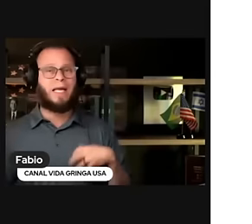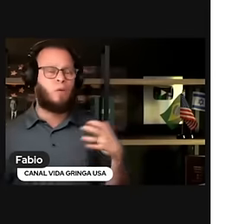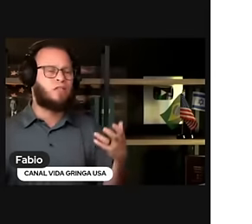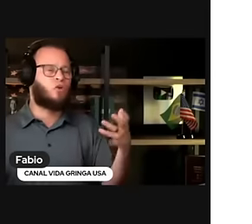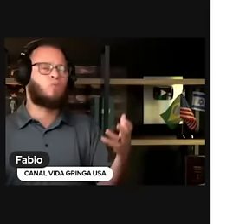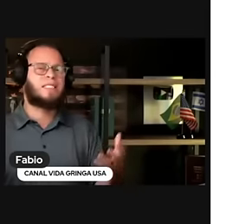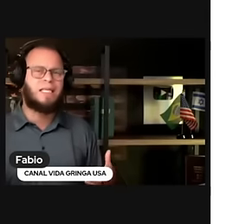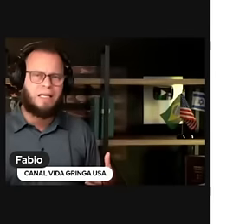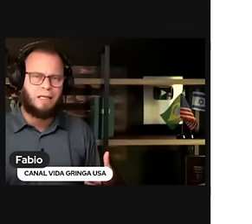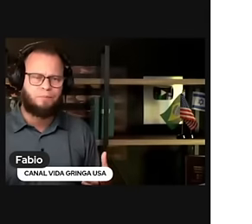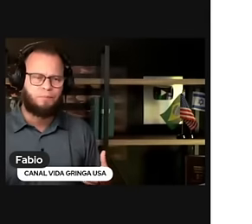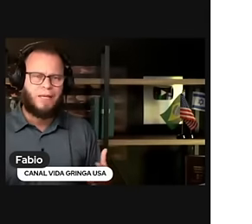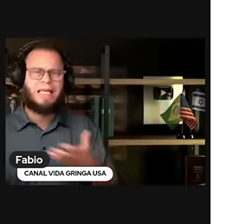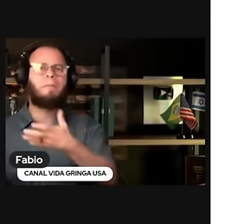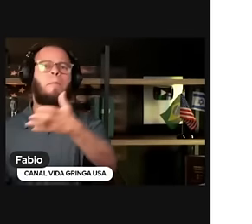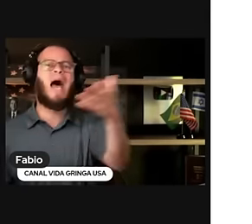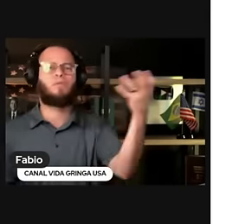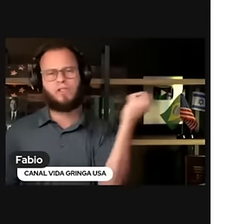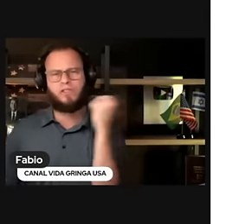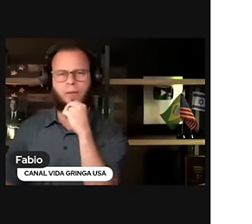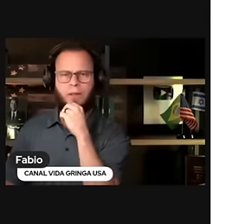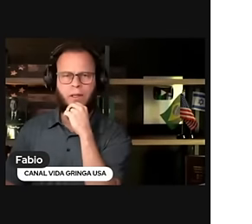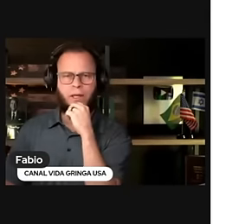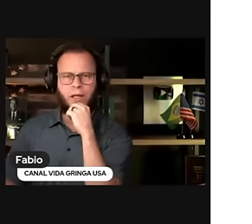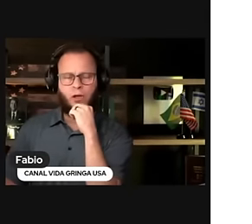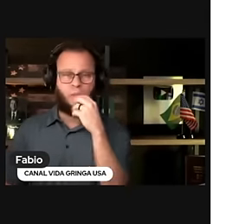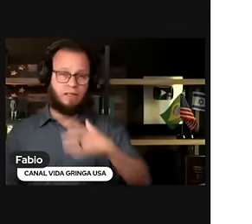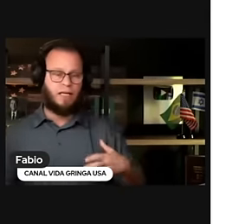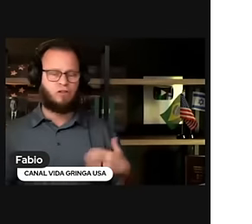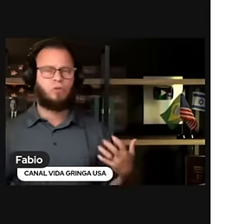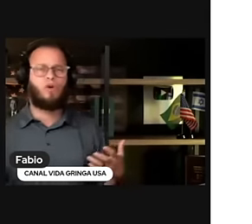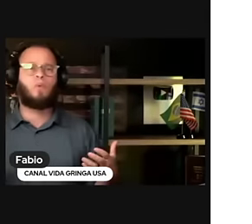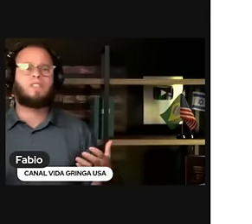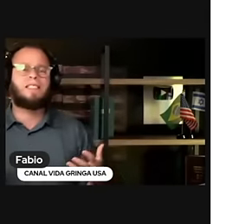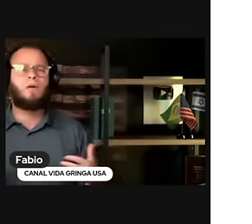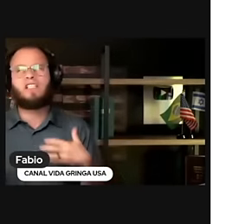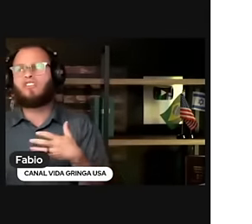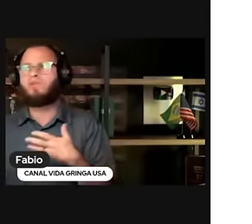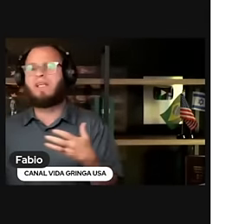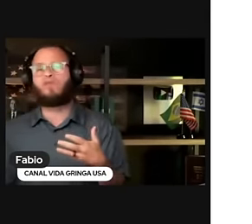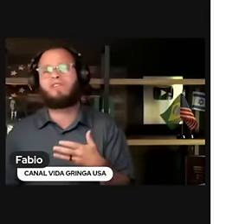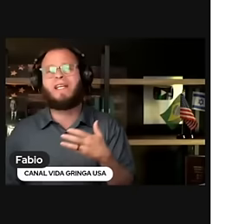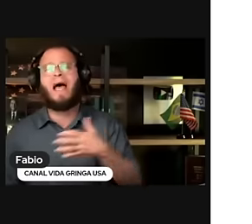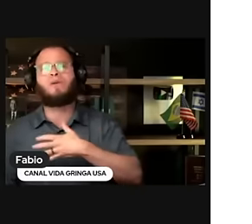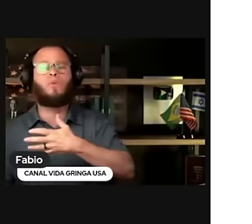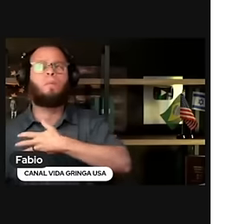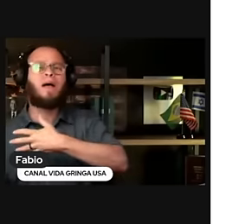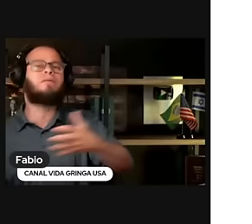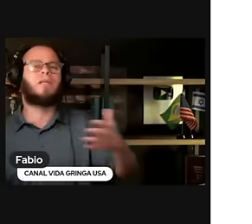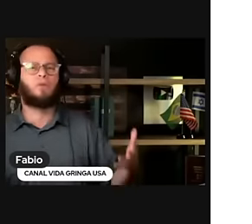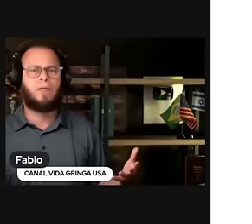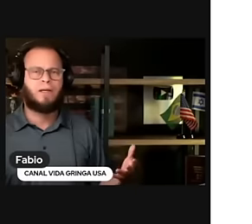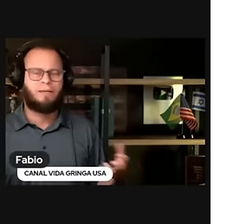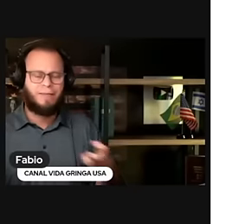trump realmente consiga limpar o sistema que o presidente Donald trump consiga o que a gente chama nos Estados Unidos drein O